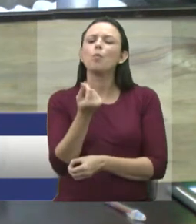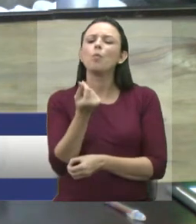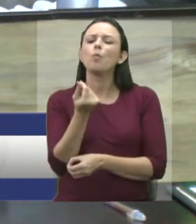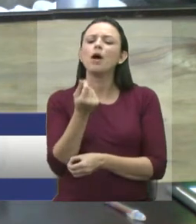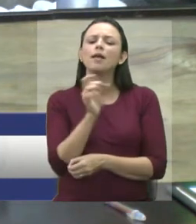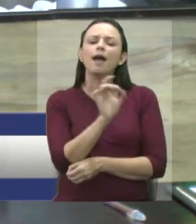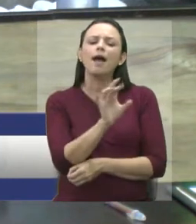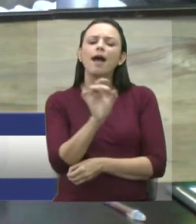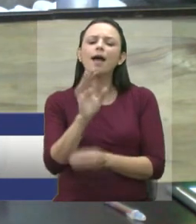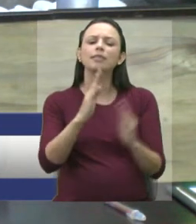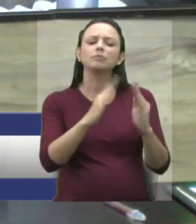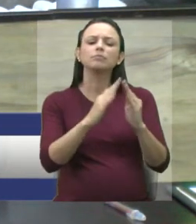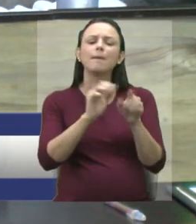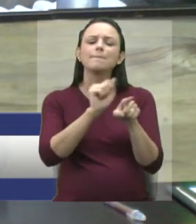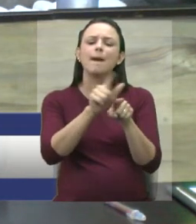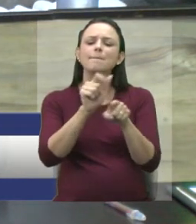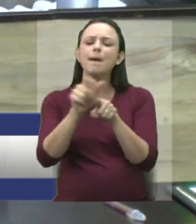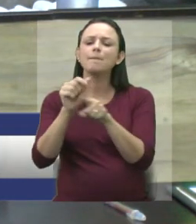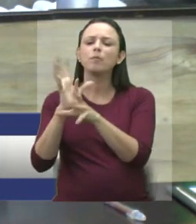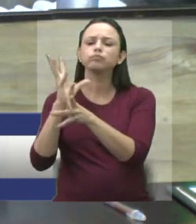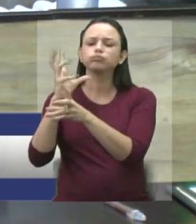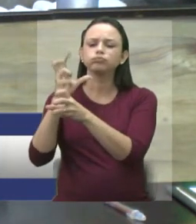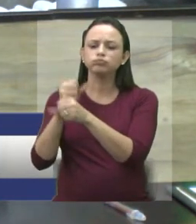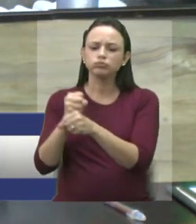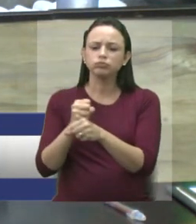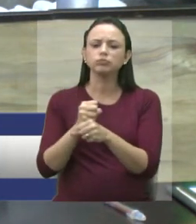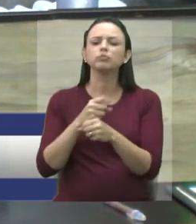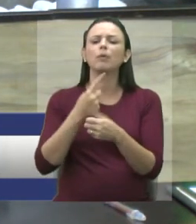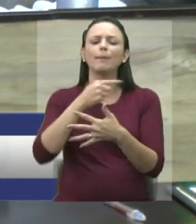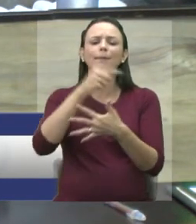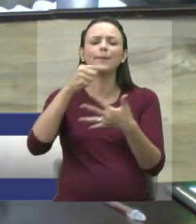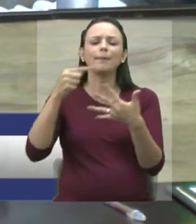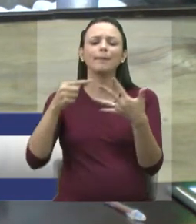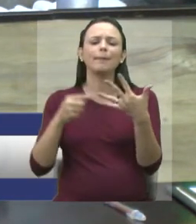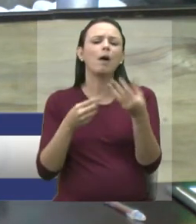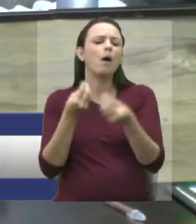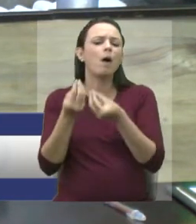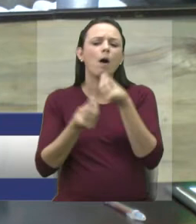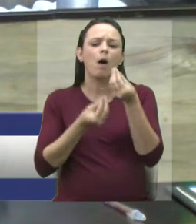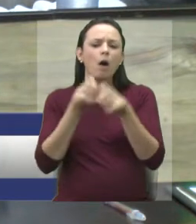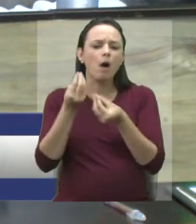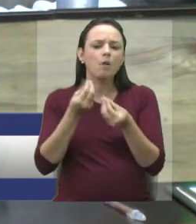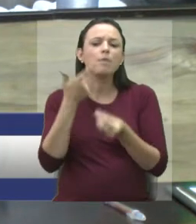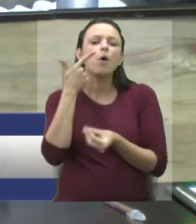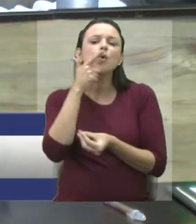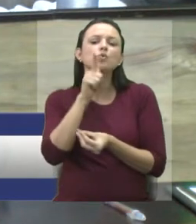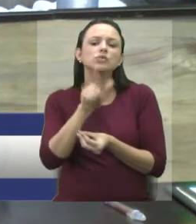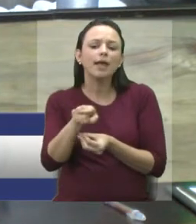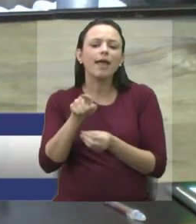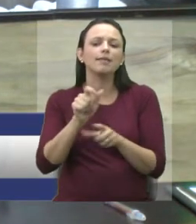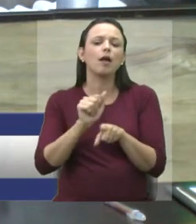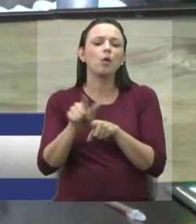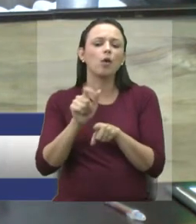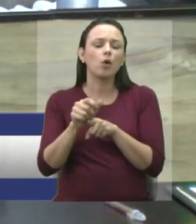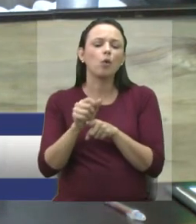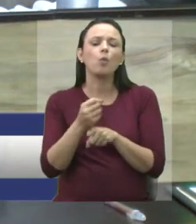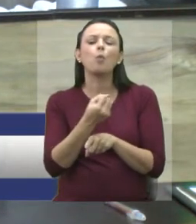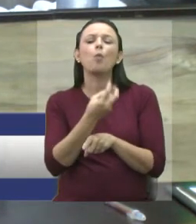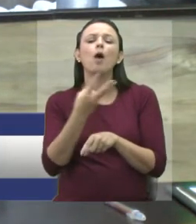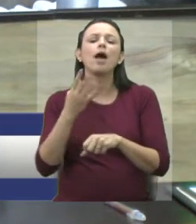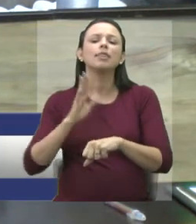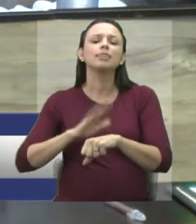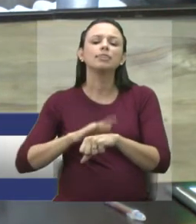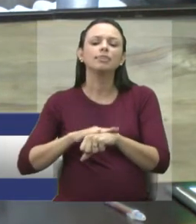locação de cada imóvel? Quais os critérios adotados para a concessão do benefício? Por quanto tempo